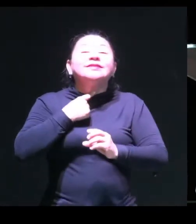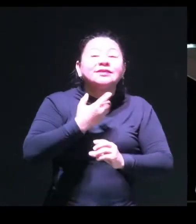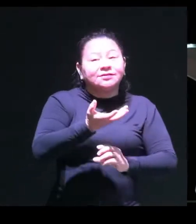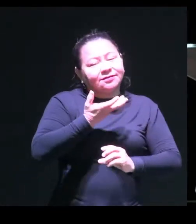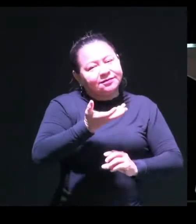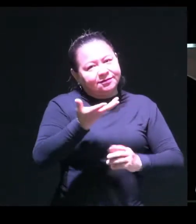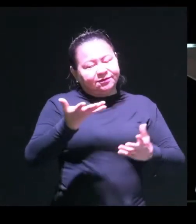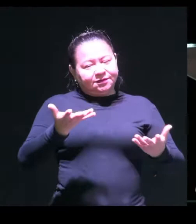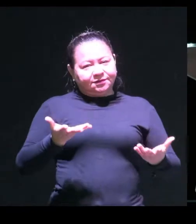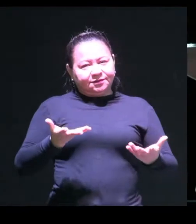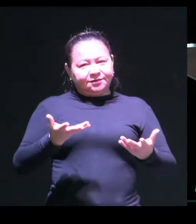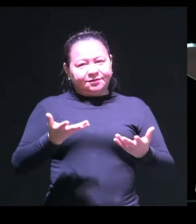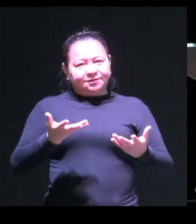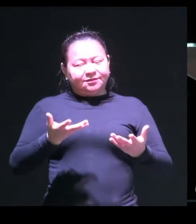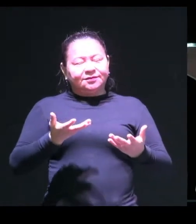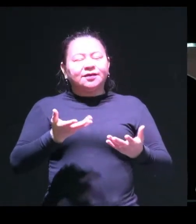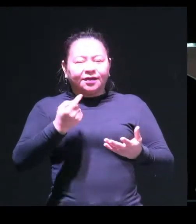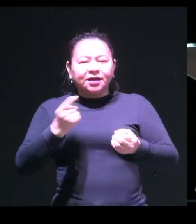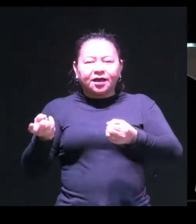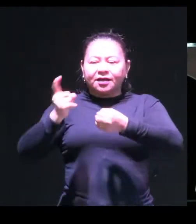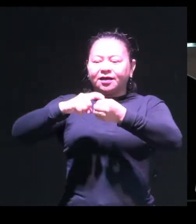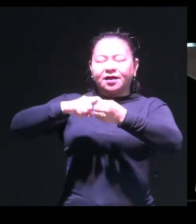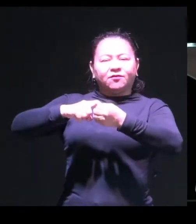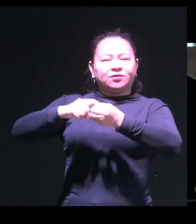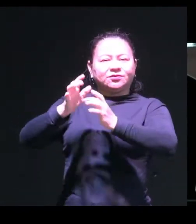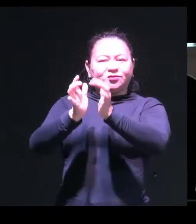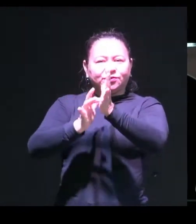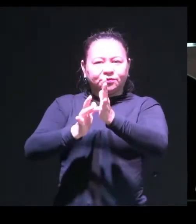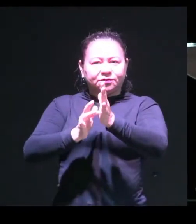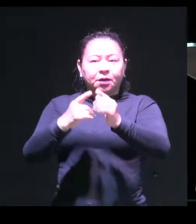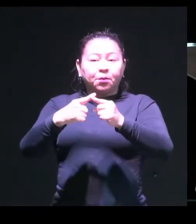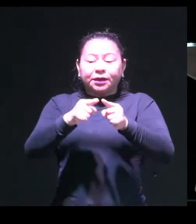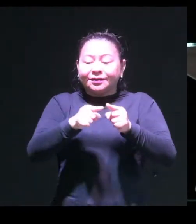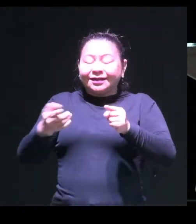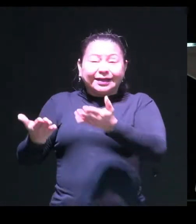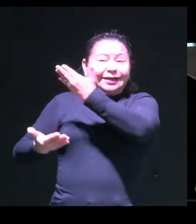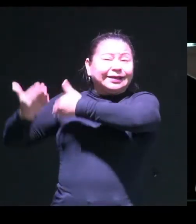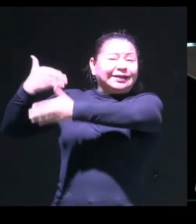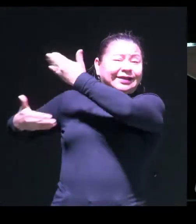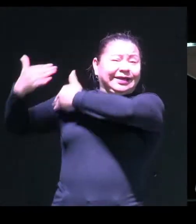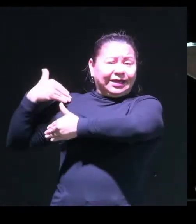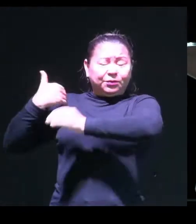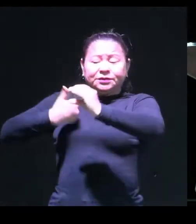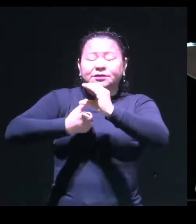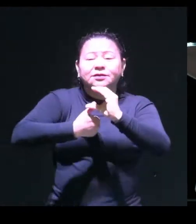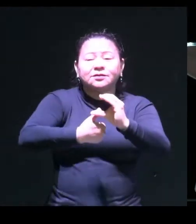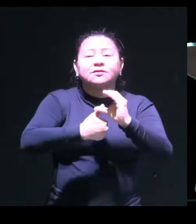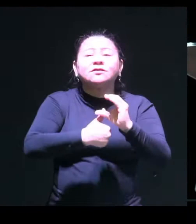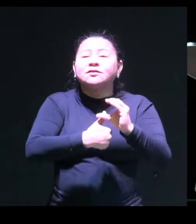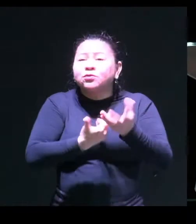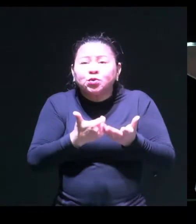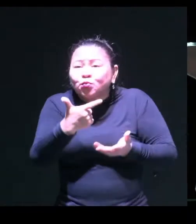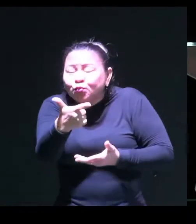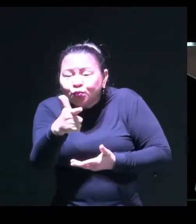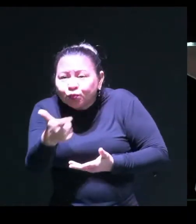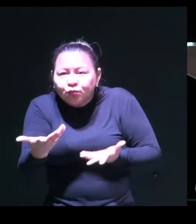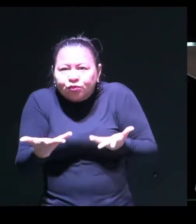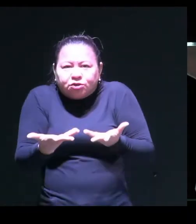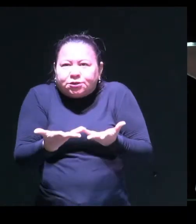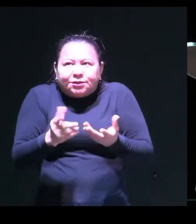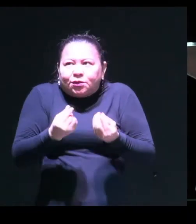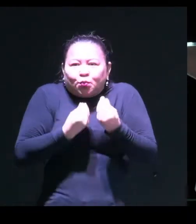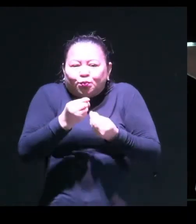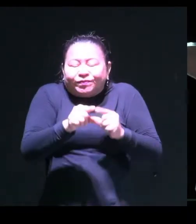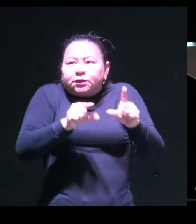desejava. Era a volta de Jesus. Porque naquela época parece que os cristãos, eles não tinham muita